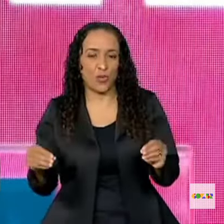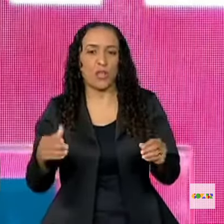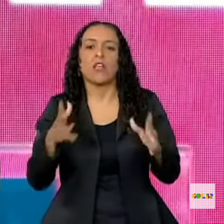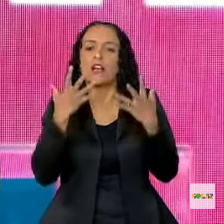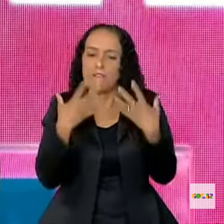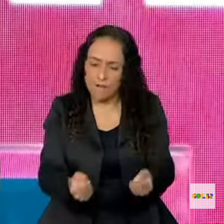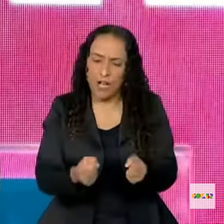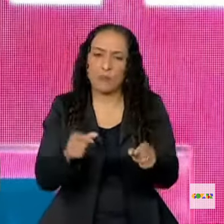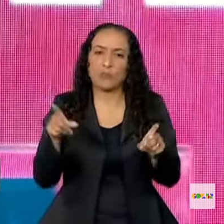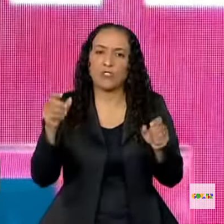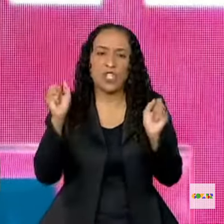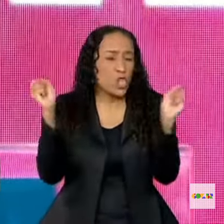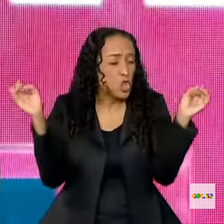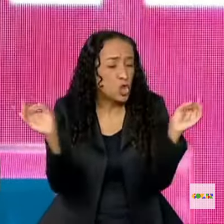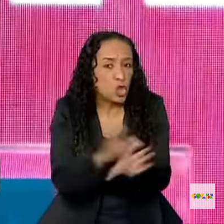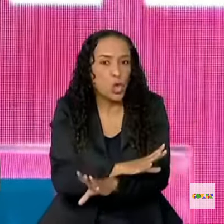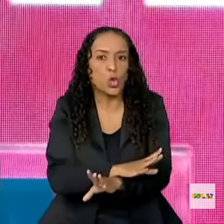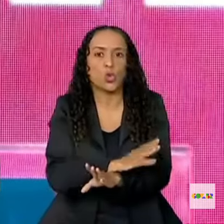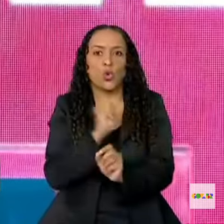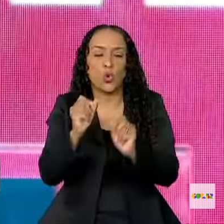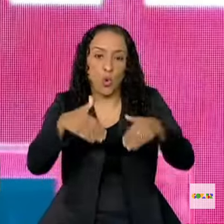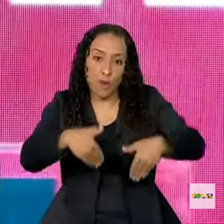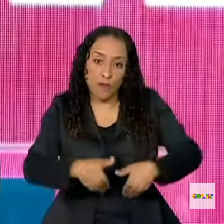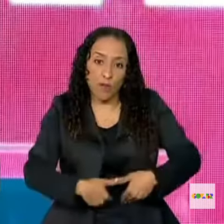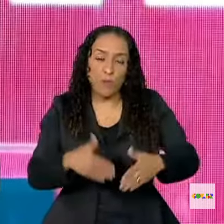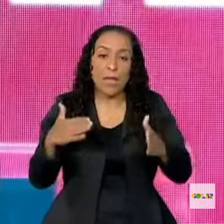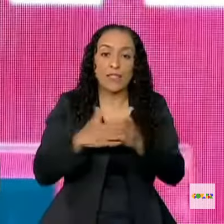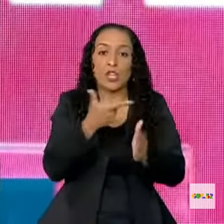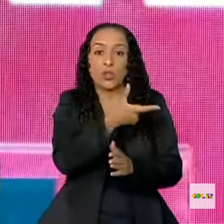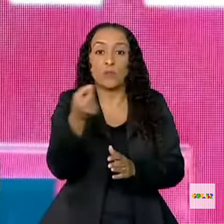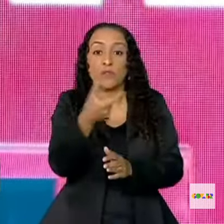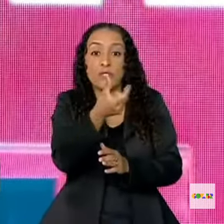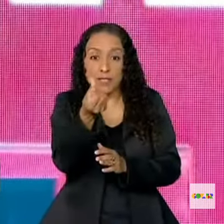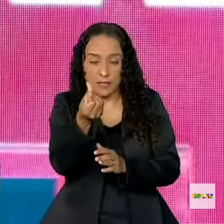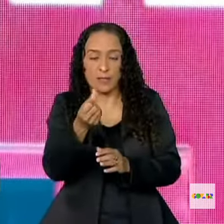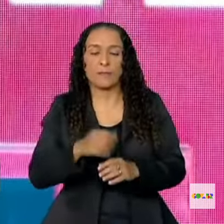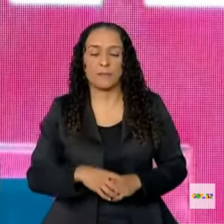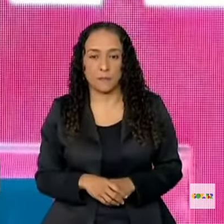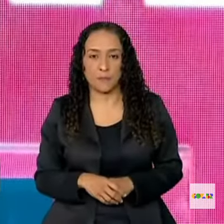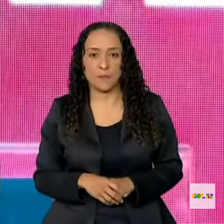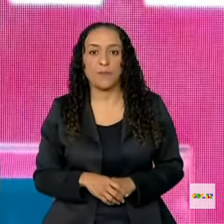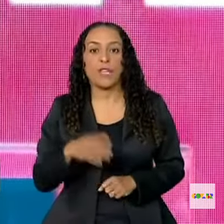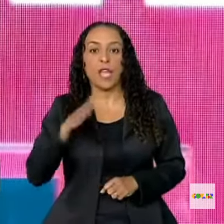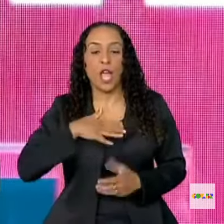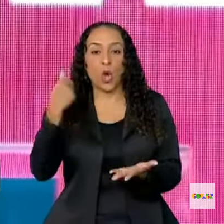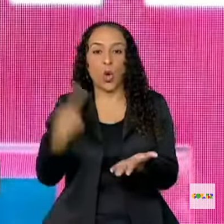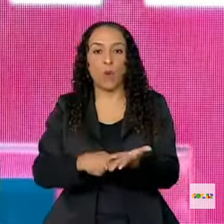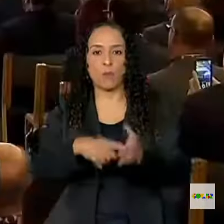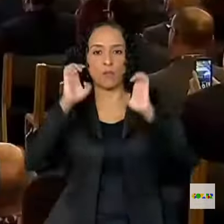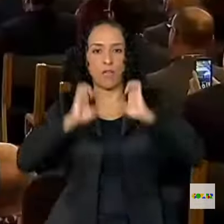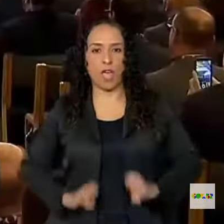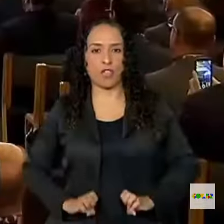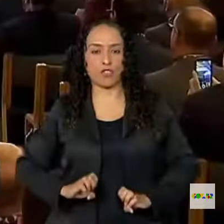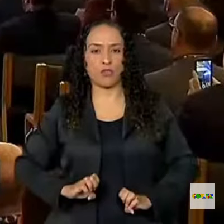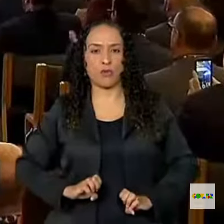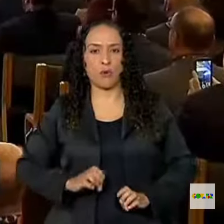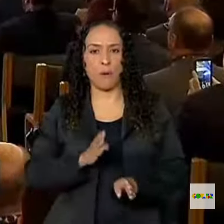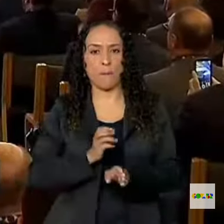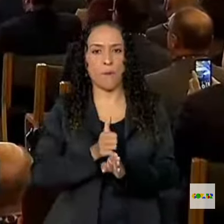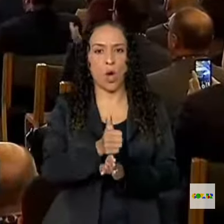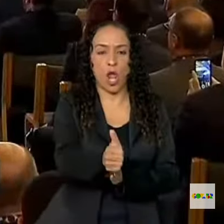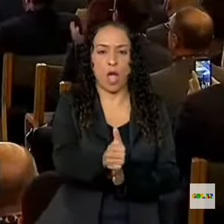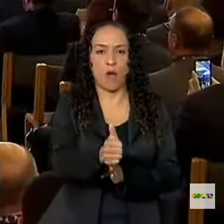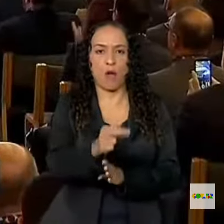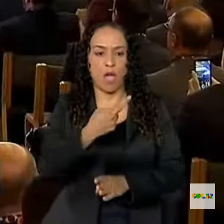acabar definit com a fome até 2026 esse é um compromisso ético moral